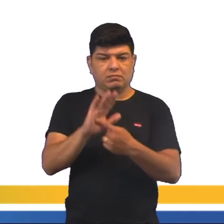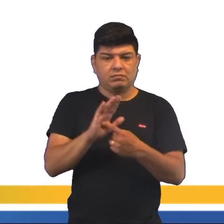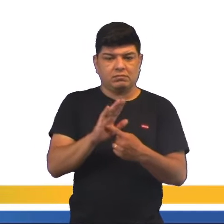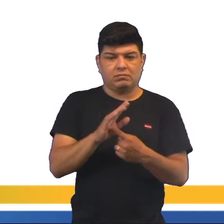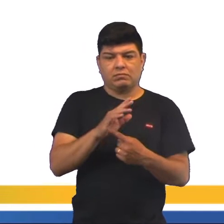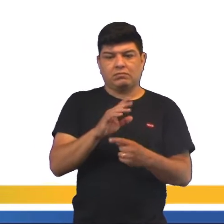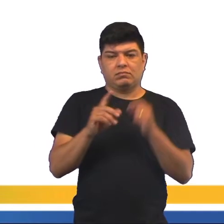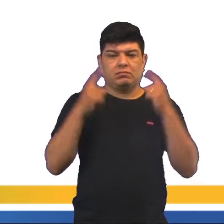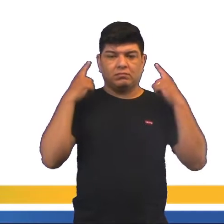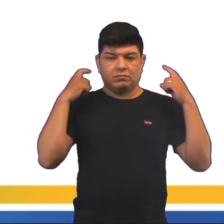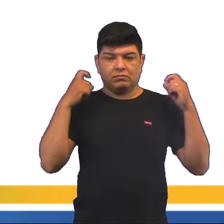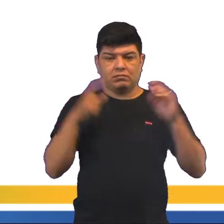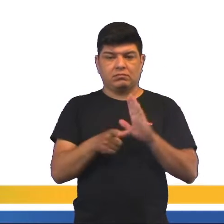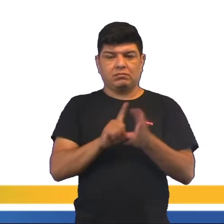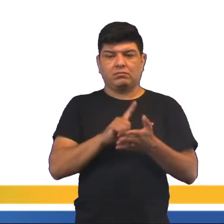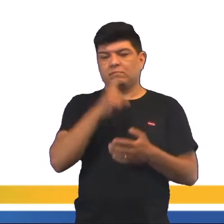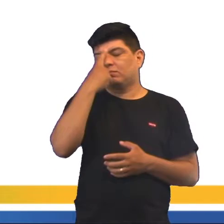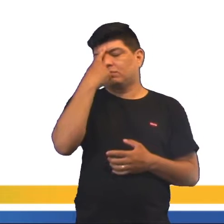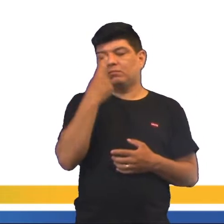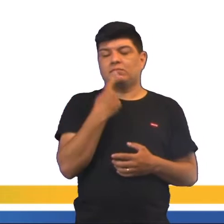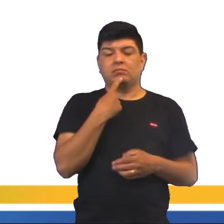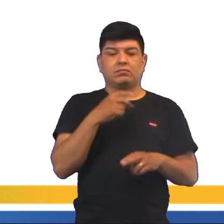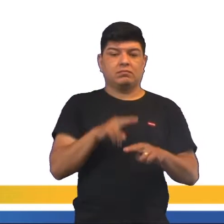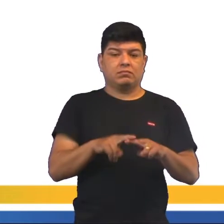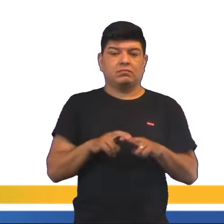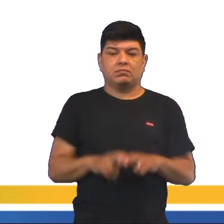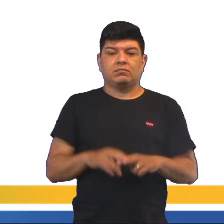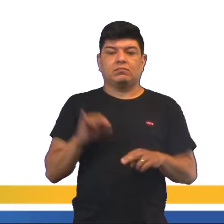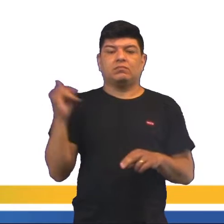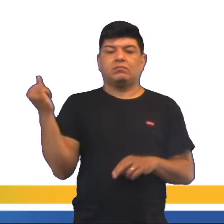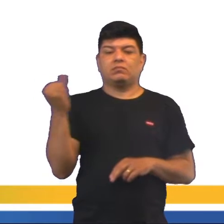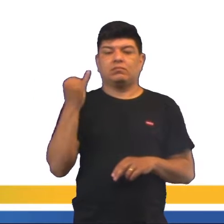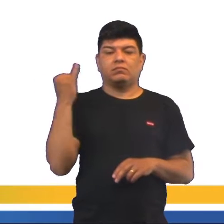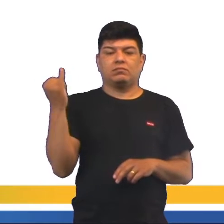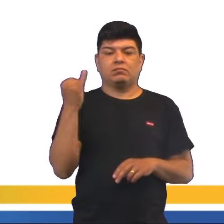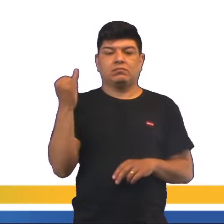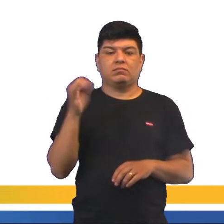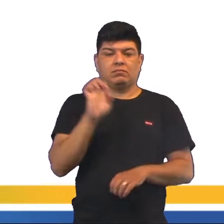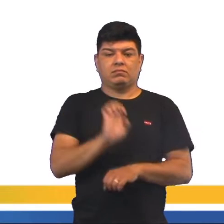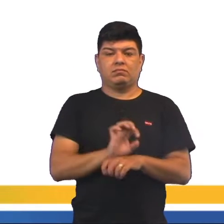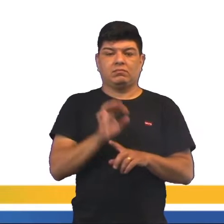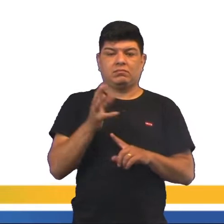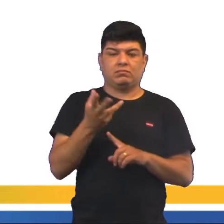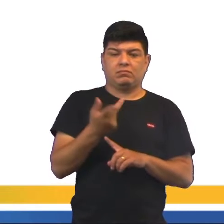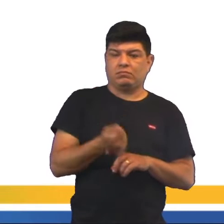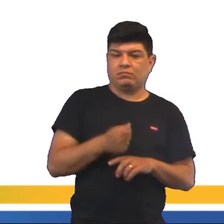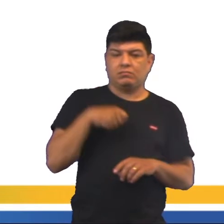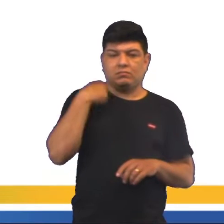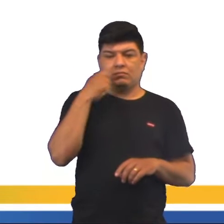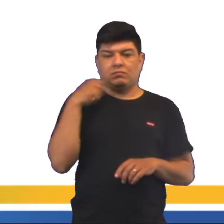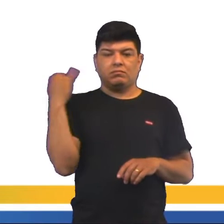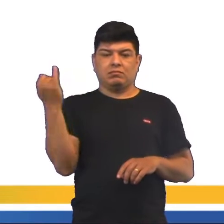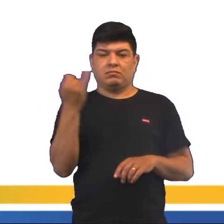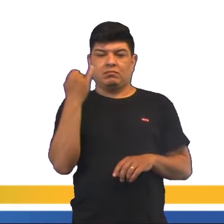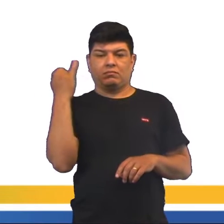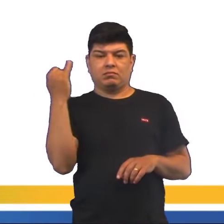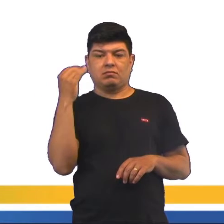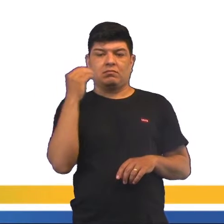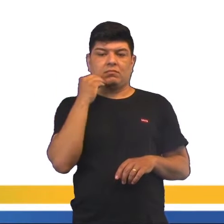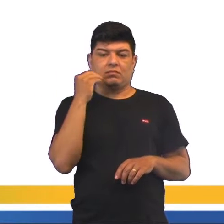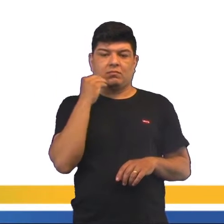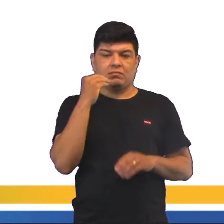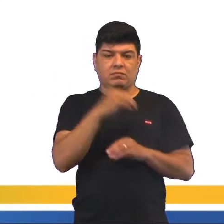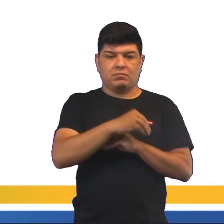posiciona o áudio antes da imagem e por isso é tão importante como estado da arte. Para o